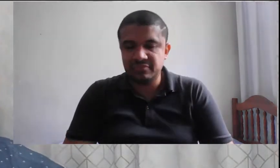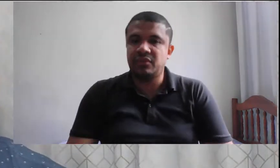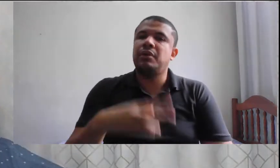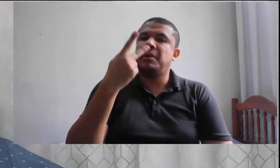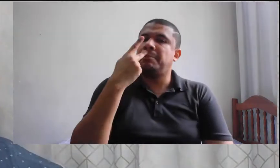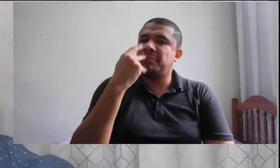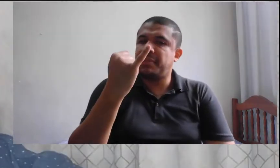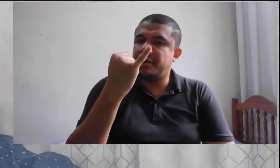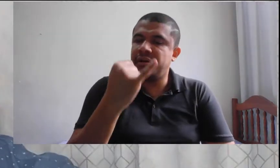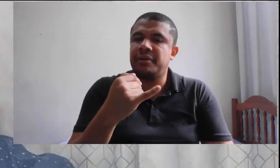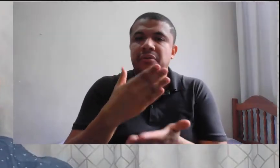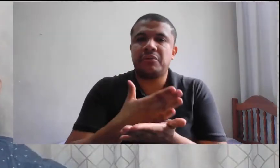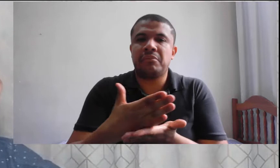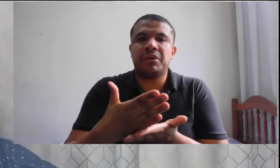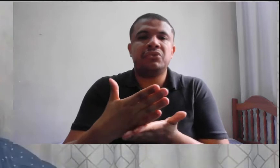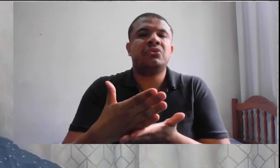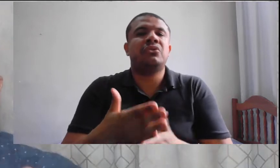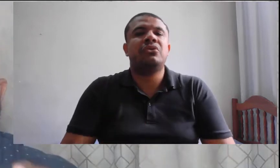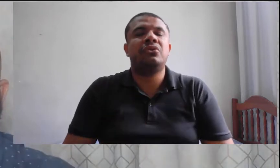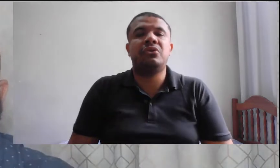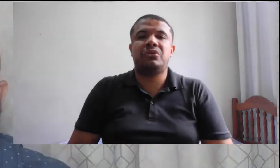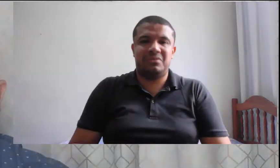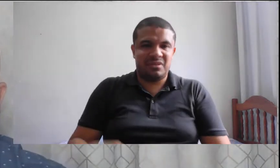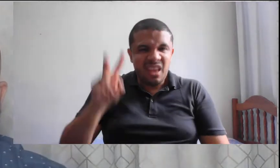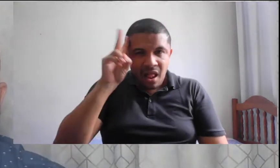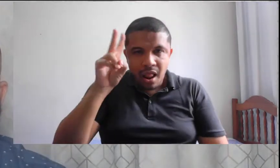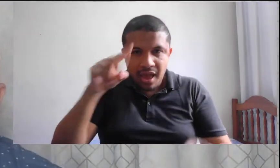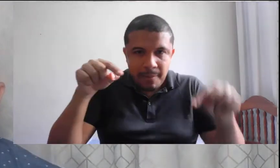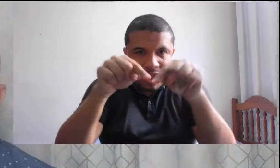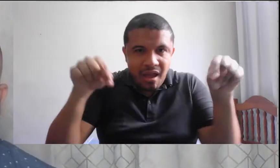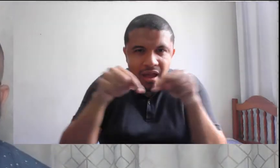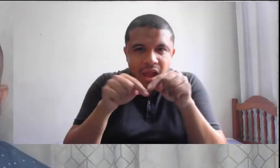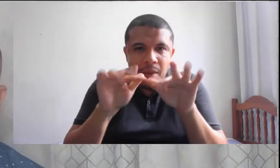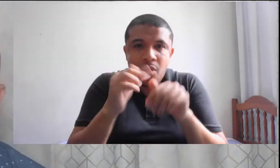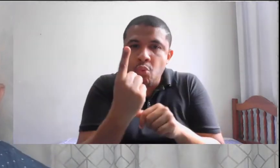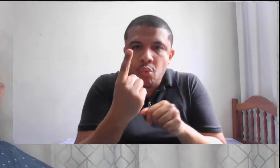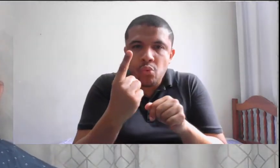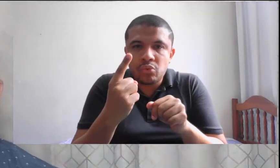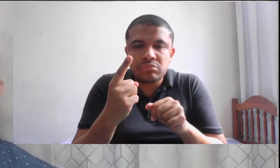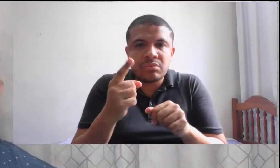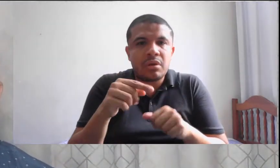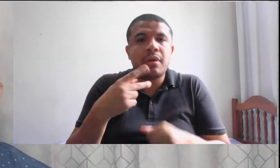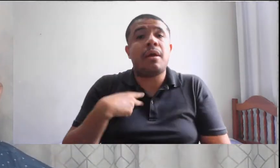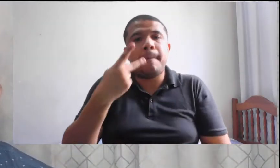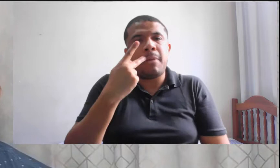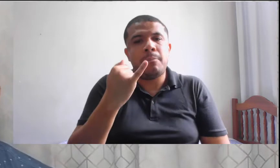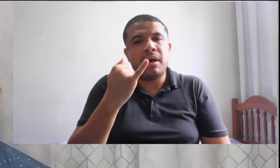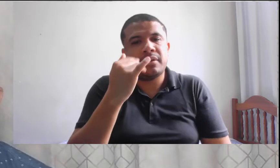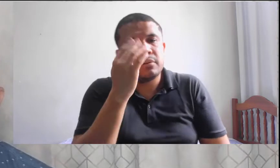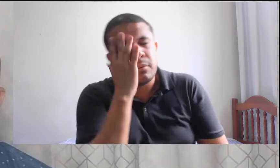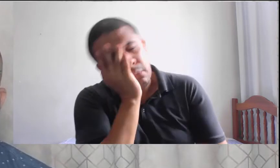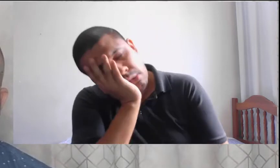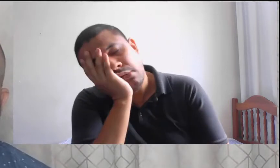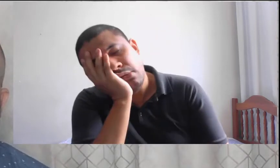Meu pai, então, deitou-se nesse quartozinho que nós morávamos. E daí